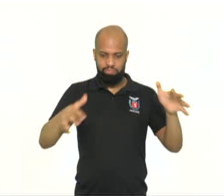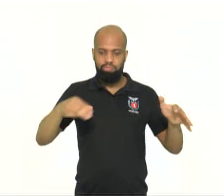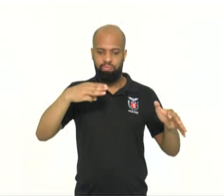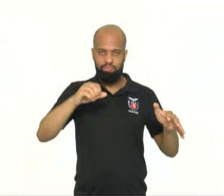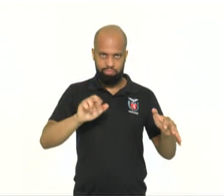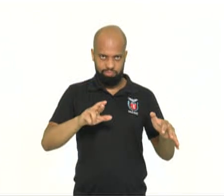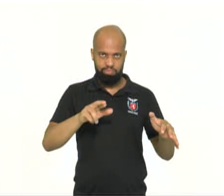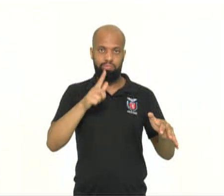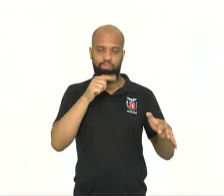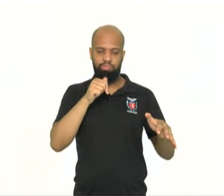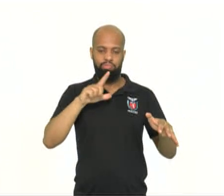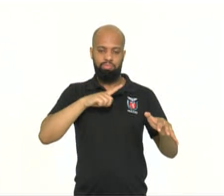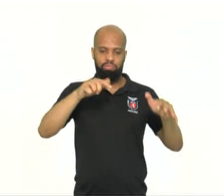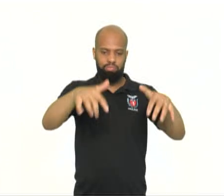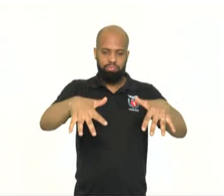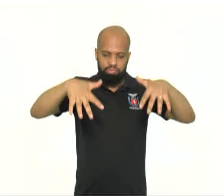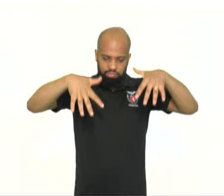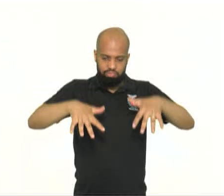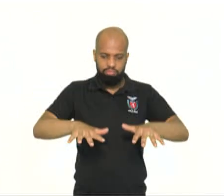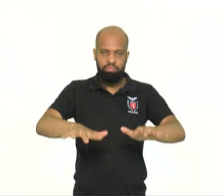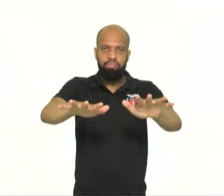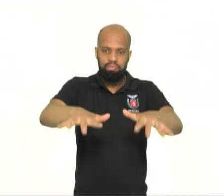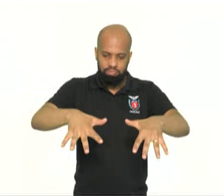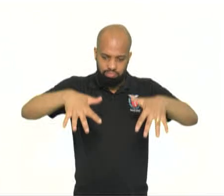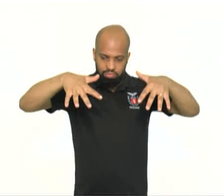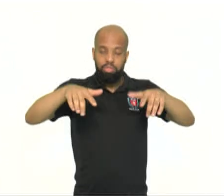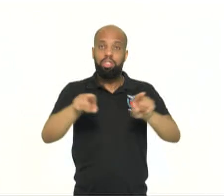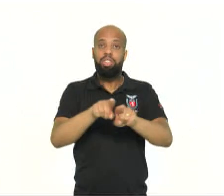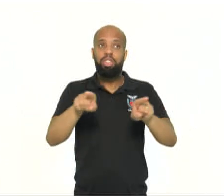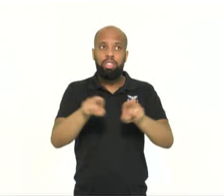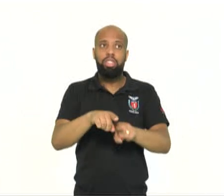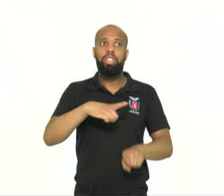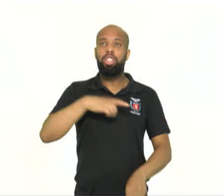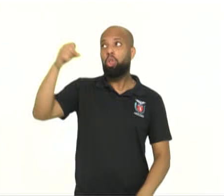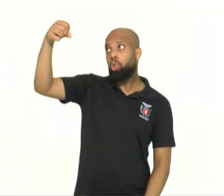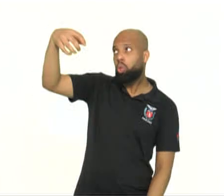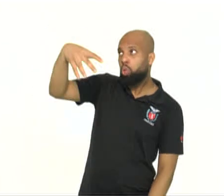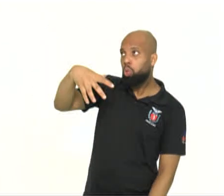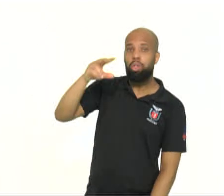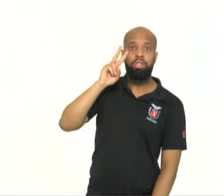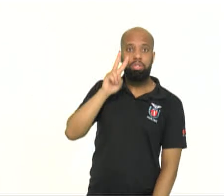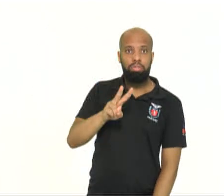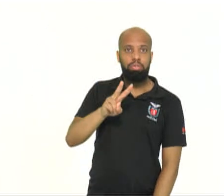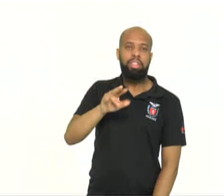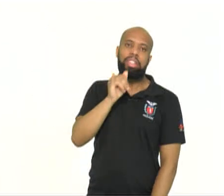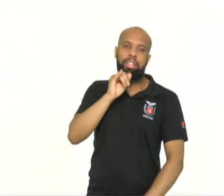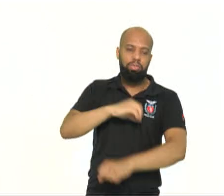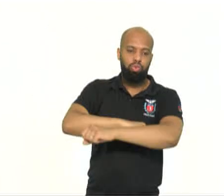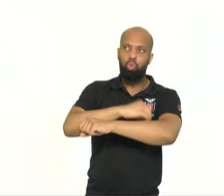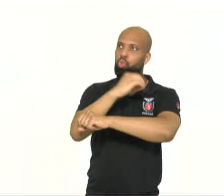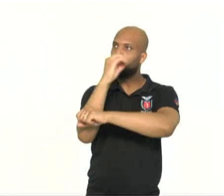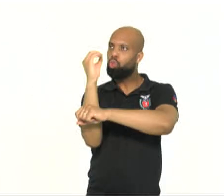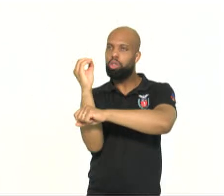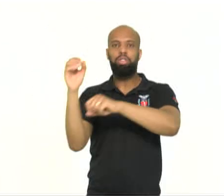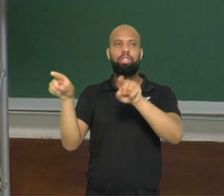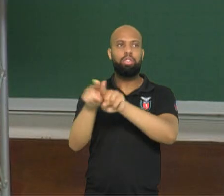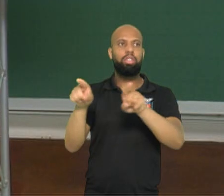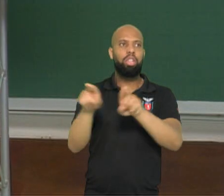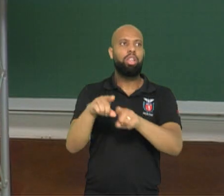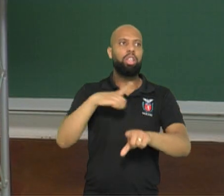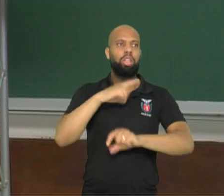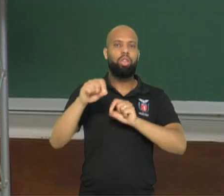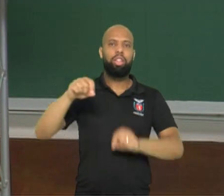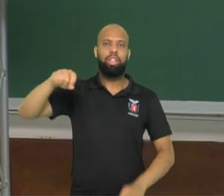radiação eletromagnética, da luz visível, dos pêndulos, né, que é o movimento